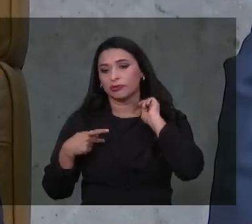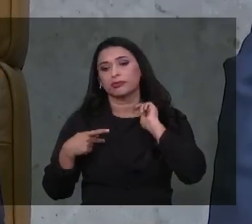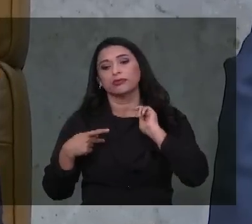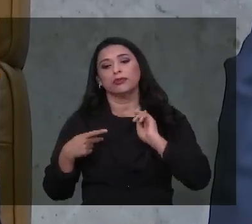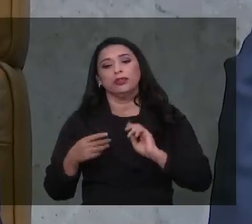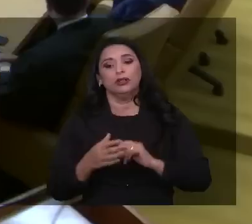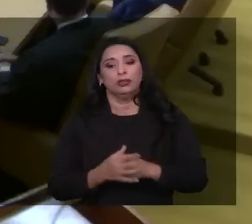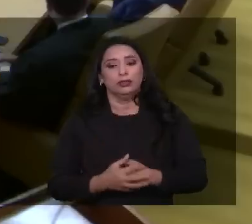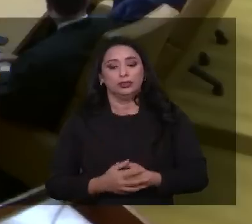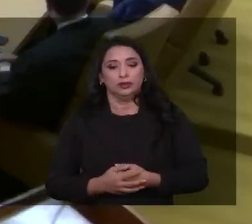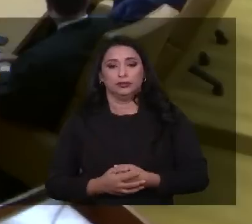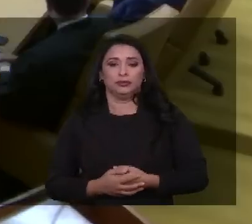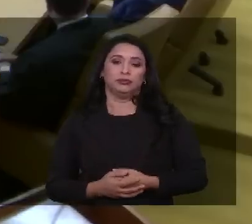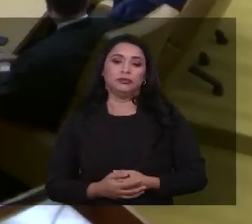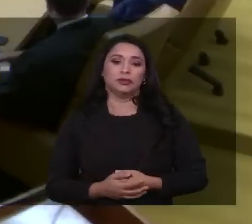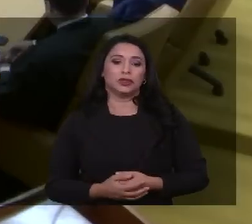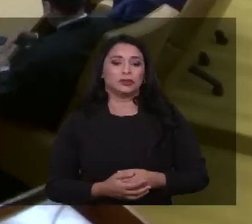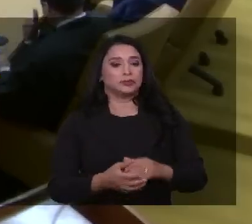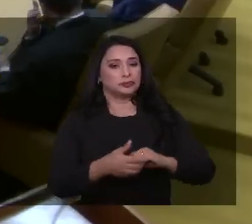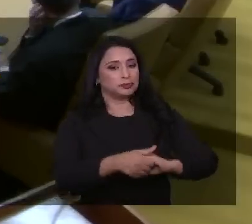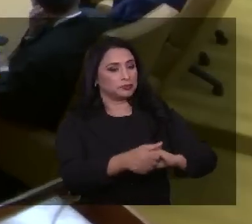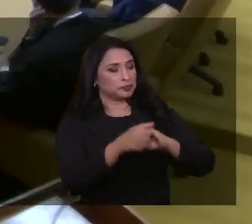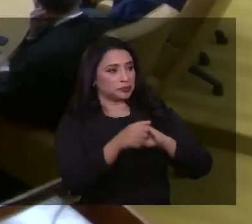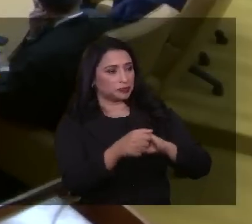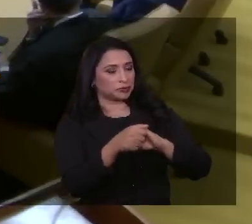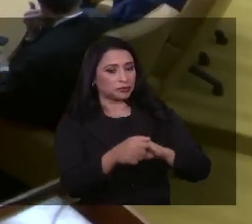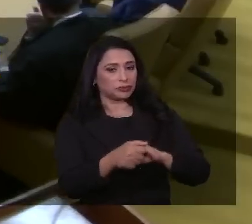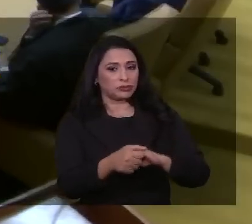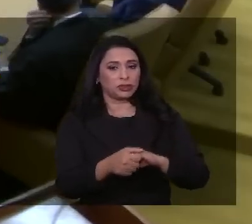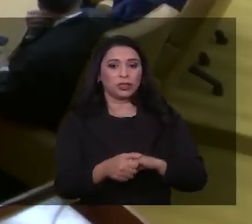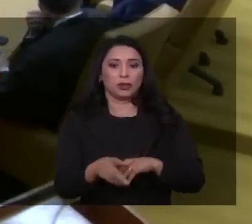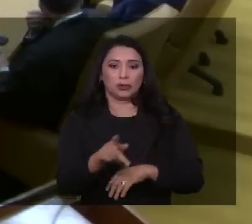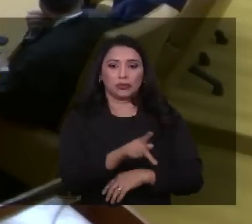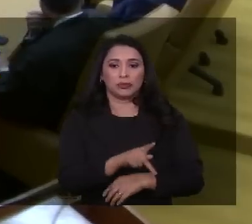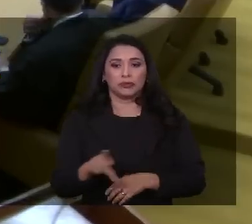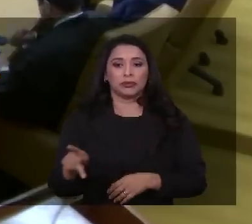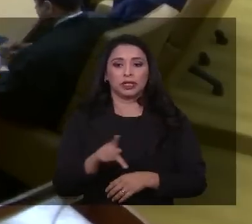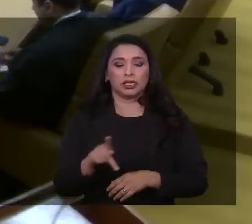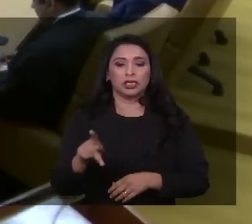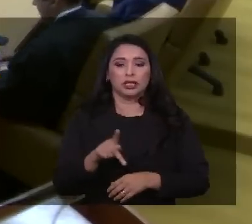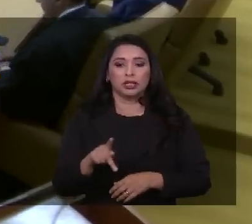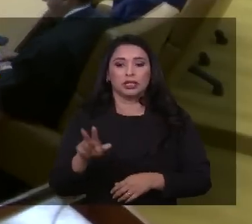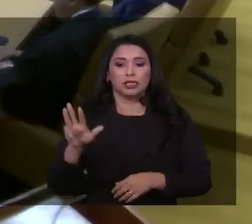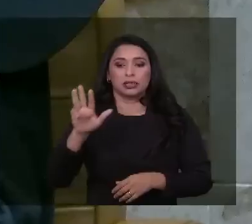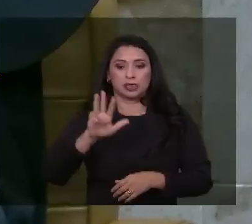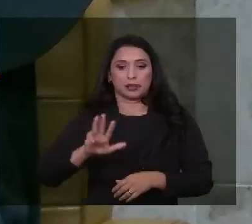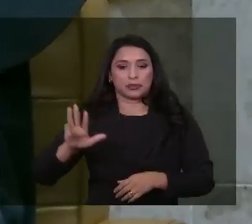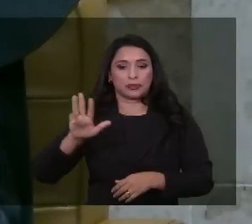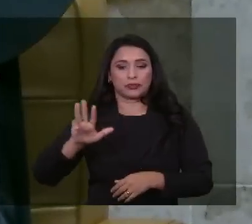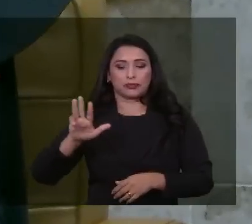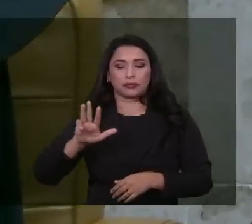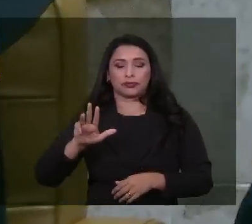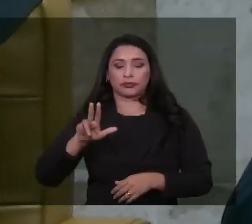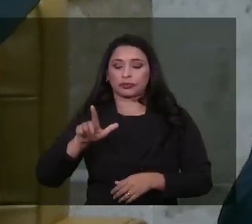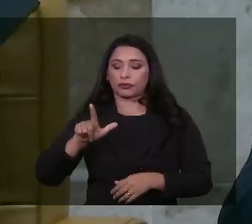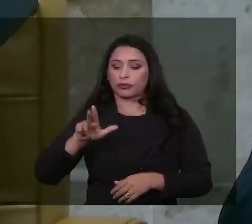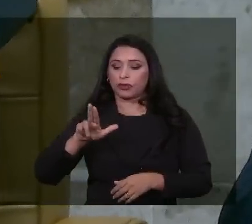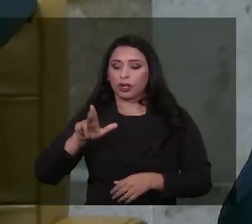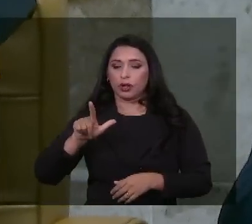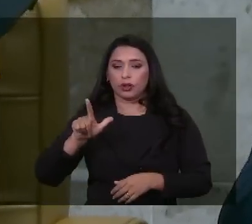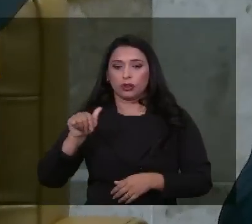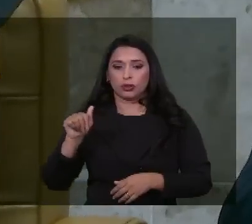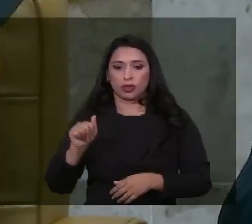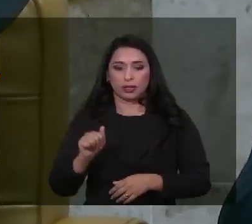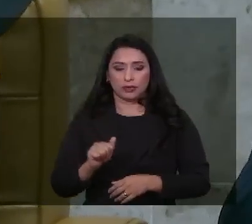Eu cumprimento o excelentíssimo senhor presidente da República Federativa do Brasil, Luiz Inácio Lula da